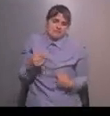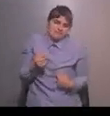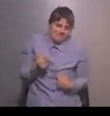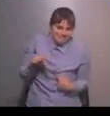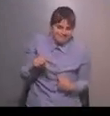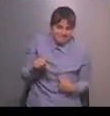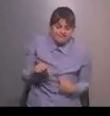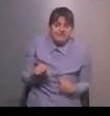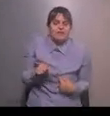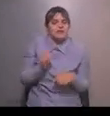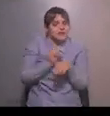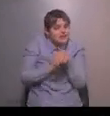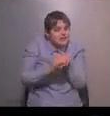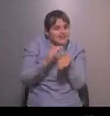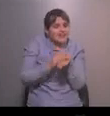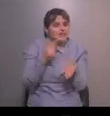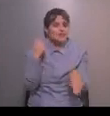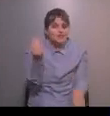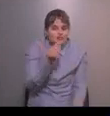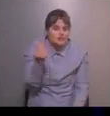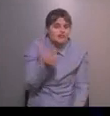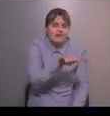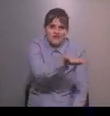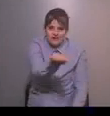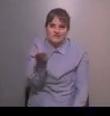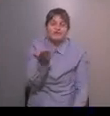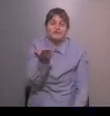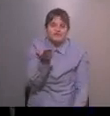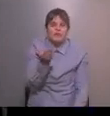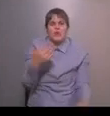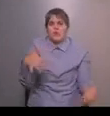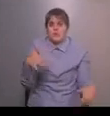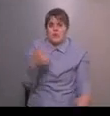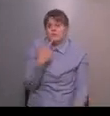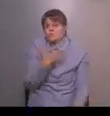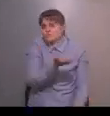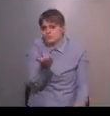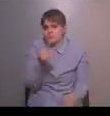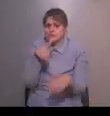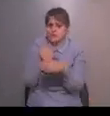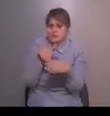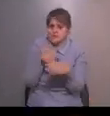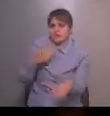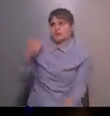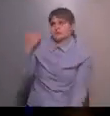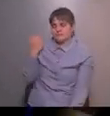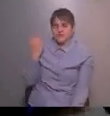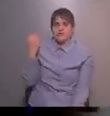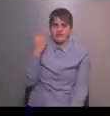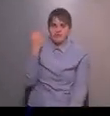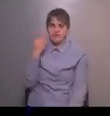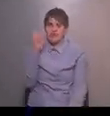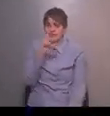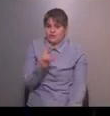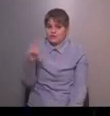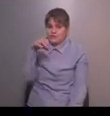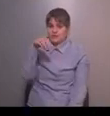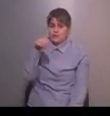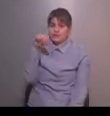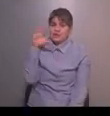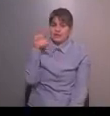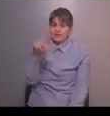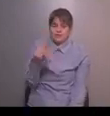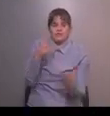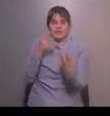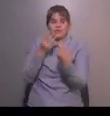pelos jovens, muitos dos quais acabaram de participar na Jornada Mundial da Juventude em Lisboa com o